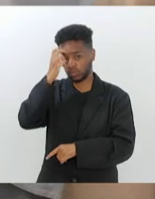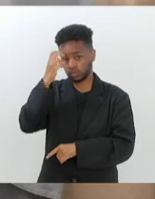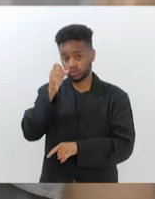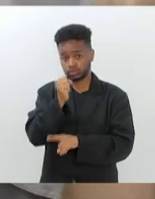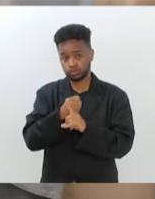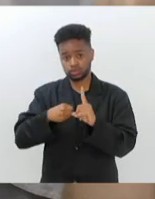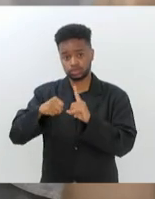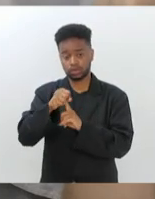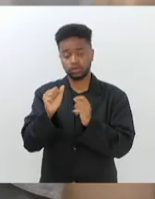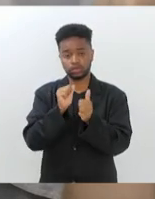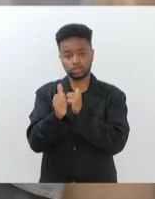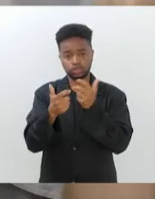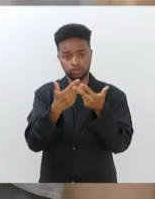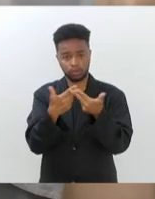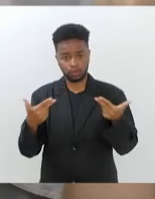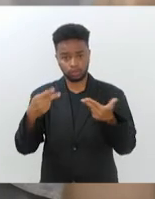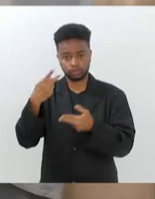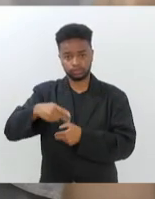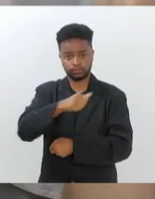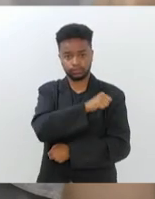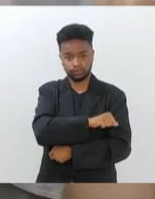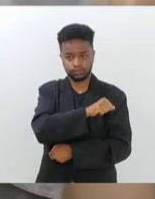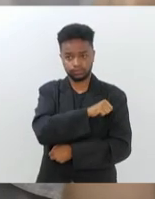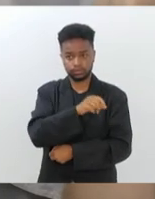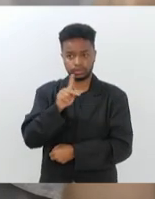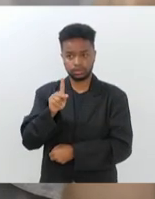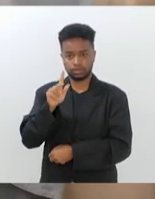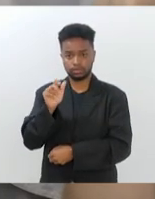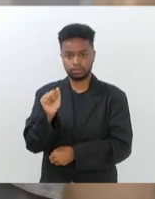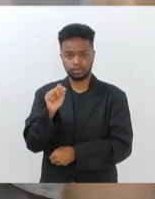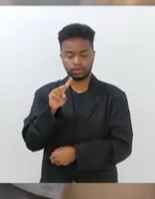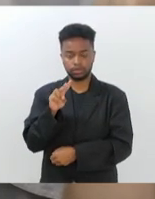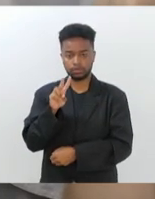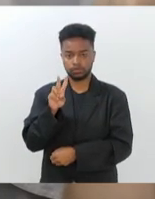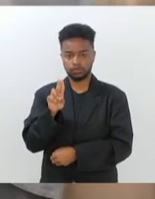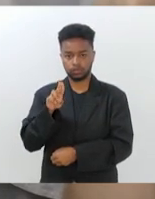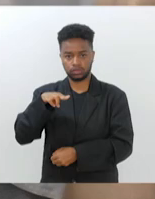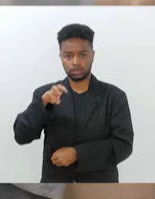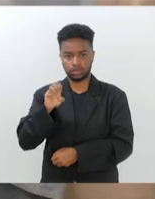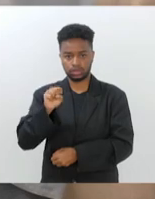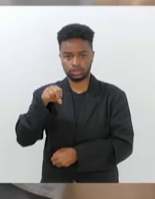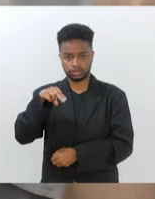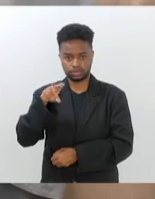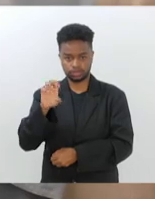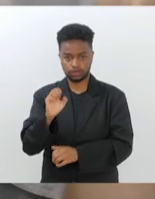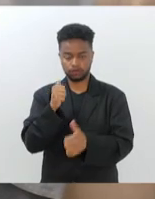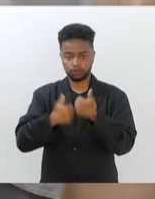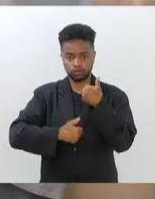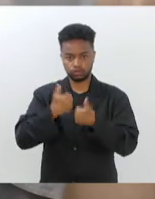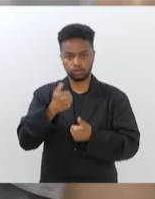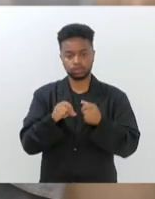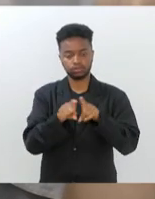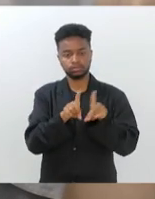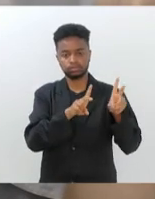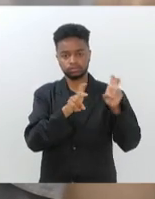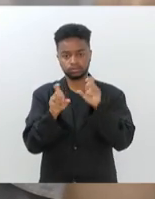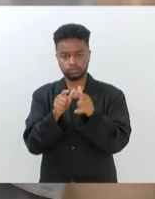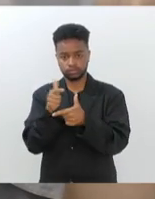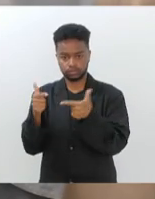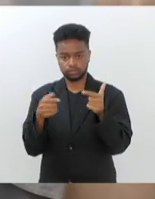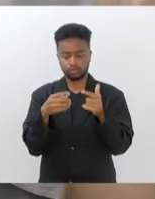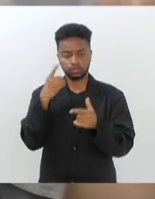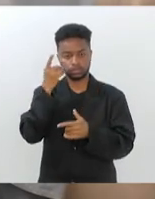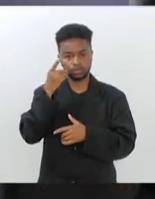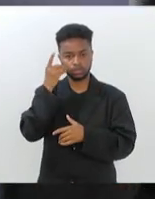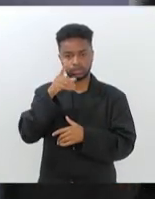e Desportivo do Estado do Rio de Janeiro o Pavunense Futebol Clube e da outras providências Deputado Lu Paulo comparecer